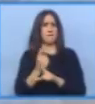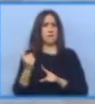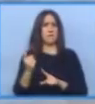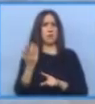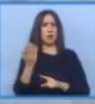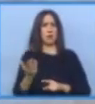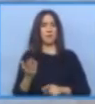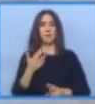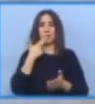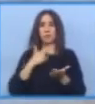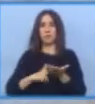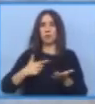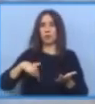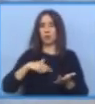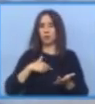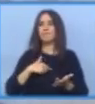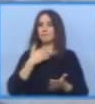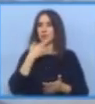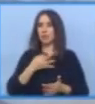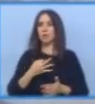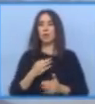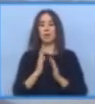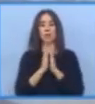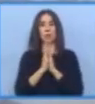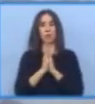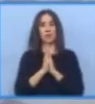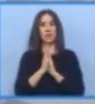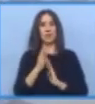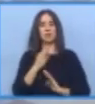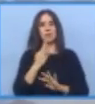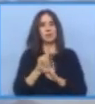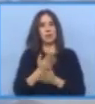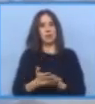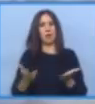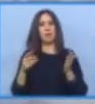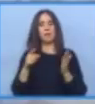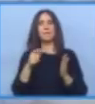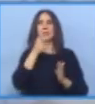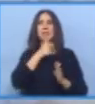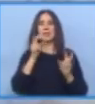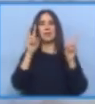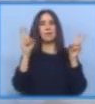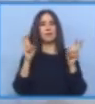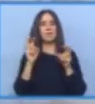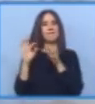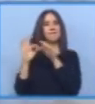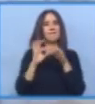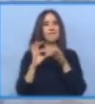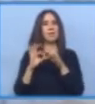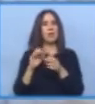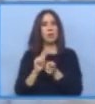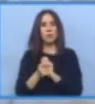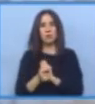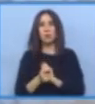na verdade, nós acreditamos que sempre que celebramos a Eucaristia, este sacrifício, digamos assim, da reconciliação é atualizado.